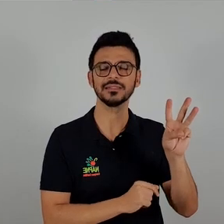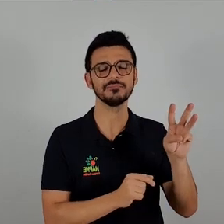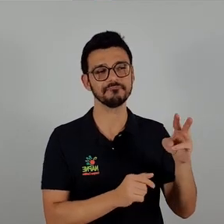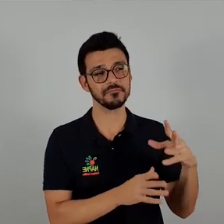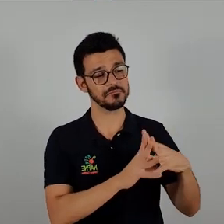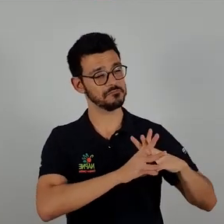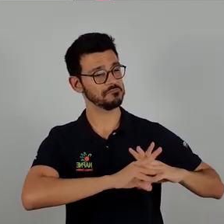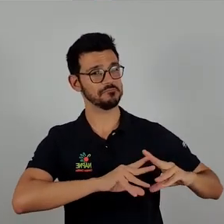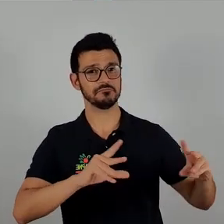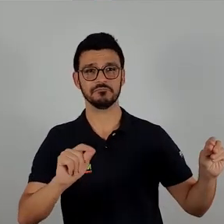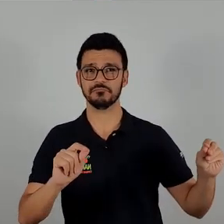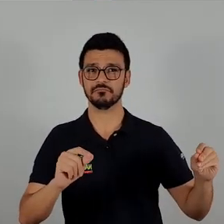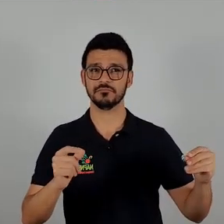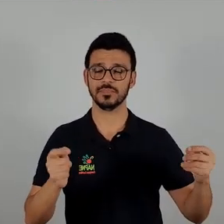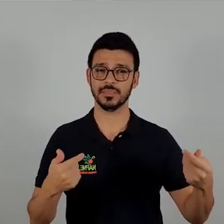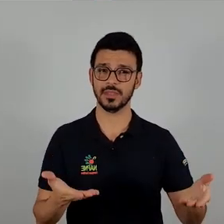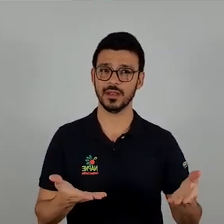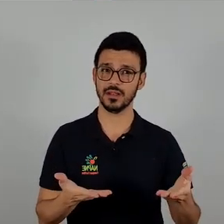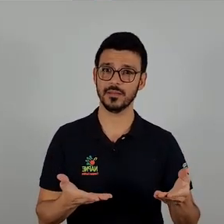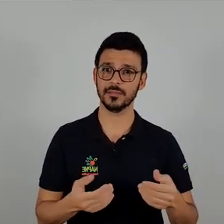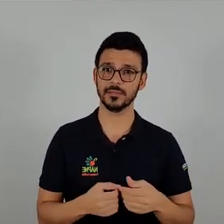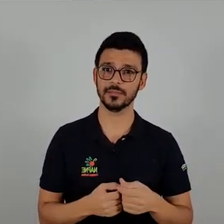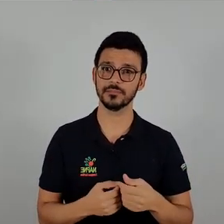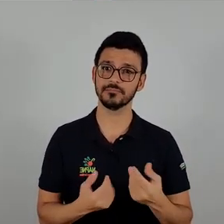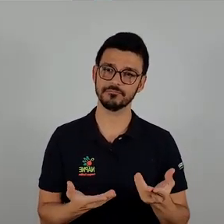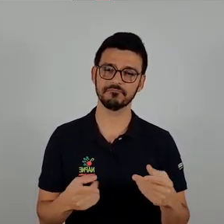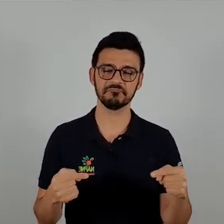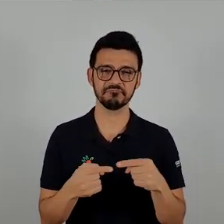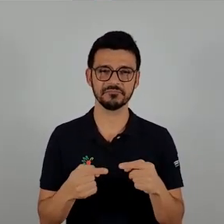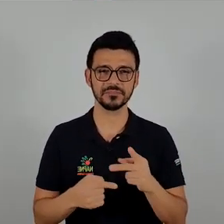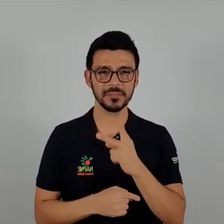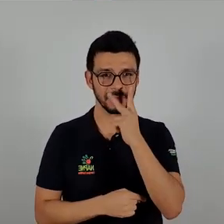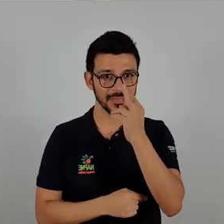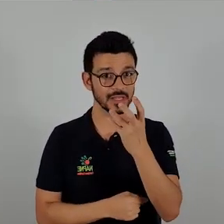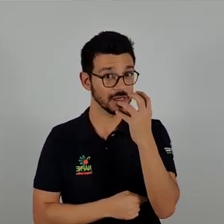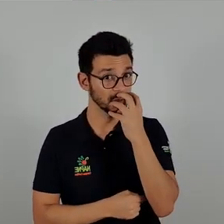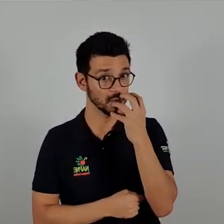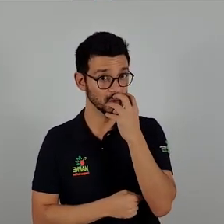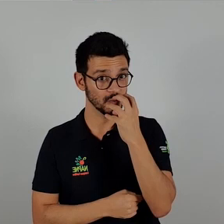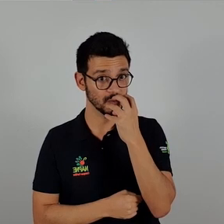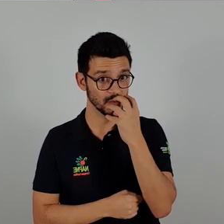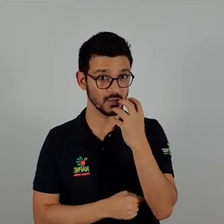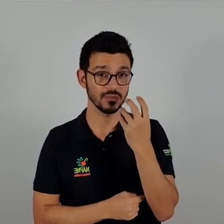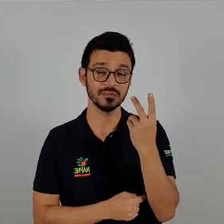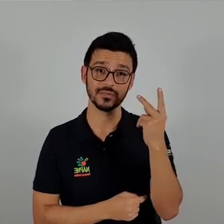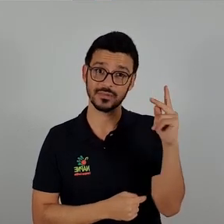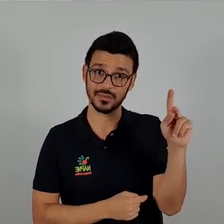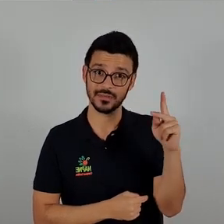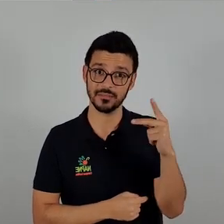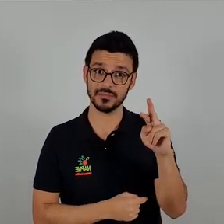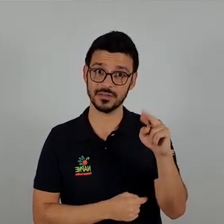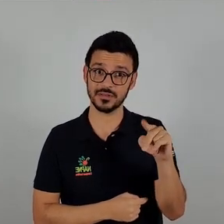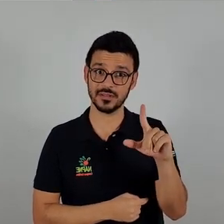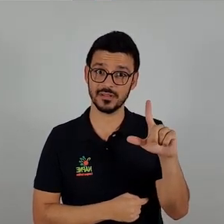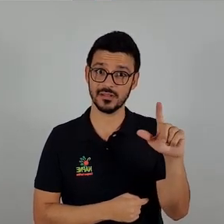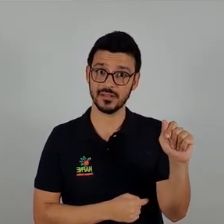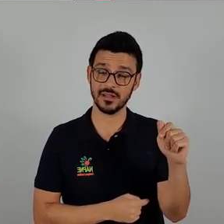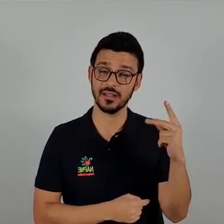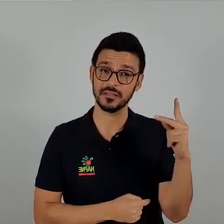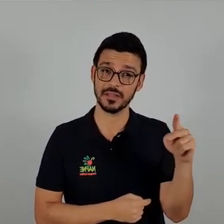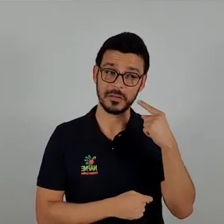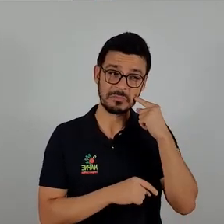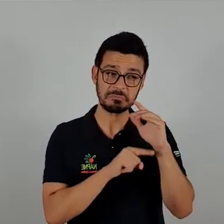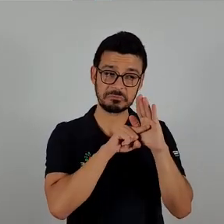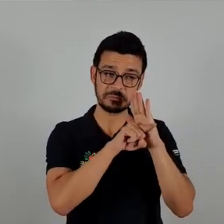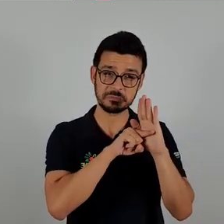mal diagnosticada. Depois que foi diagnosticado, tratamos com uma única fórmula e até hoje, mais de ano, não teve mais cistite. Se nós tivéssemos dado